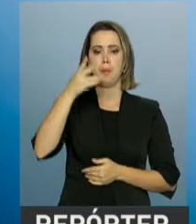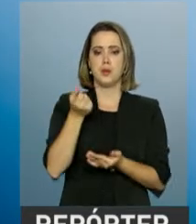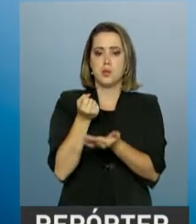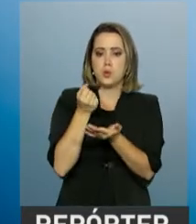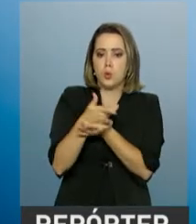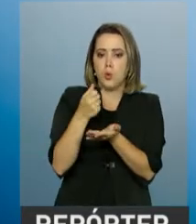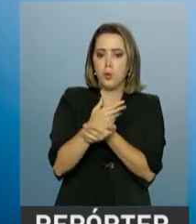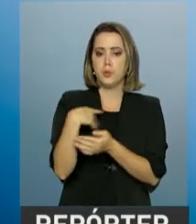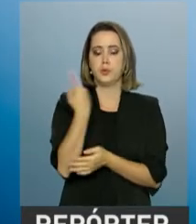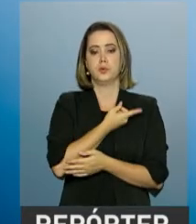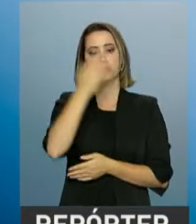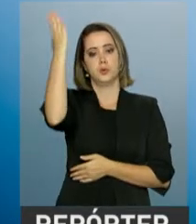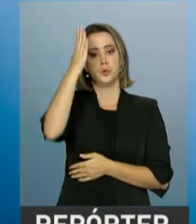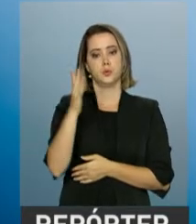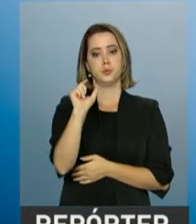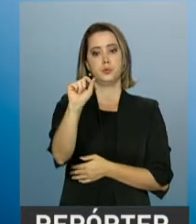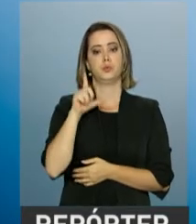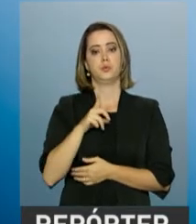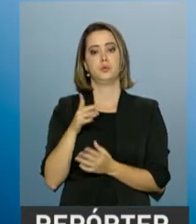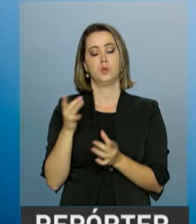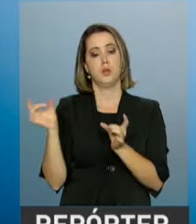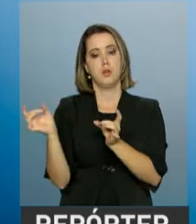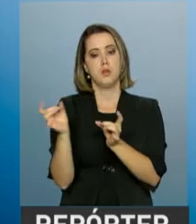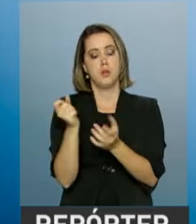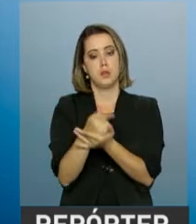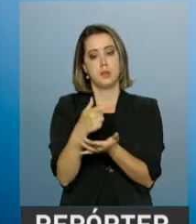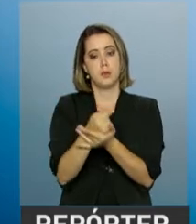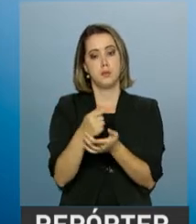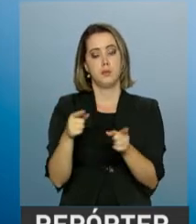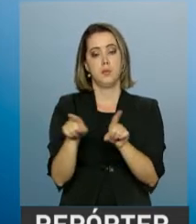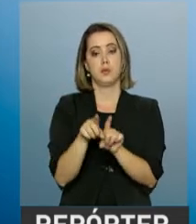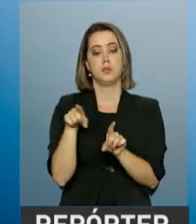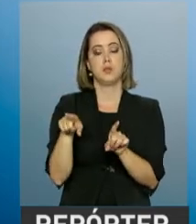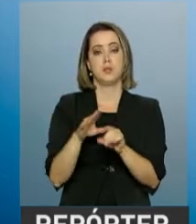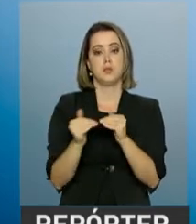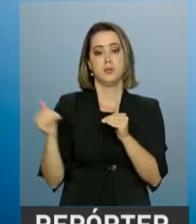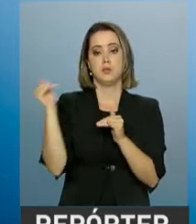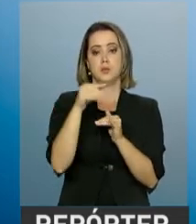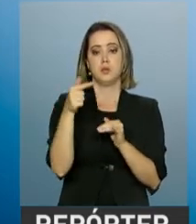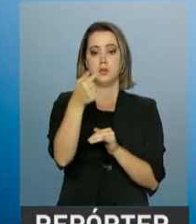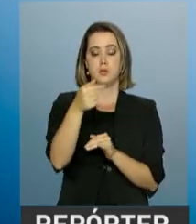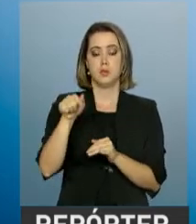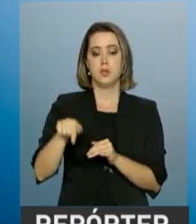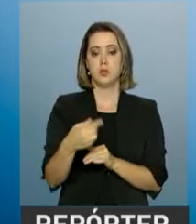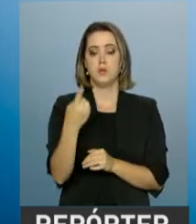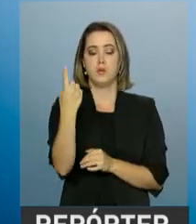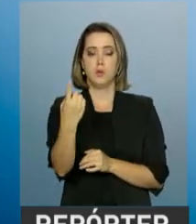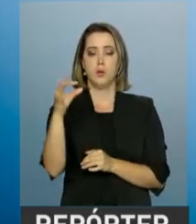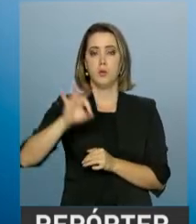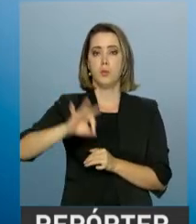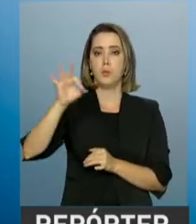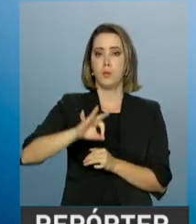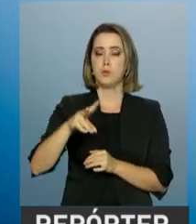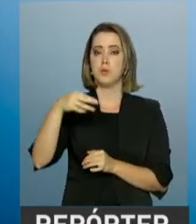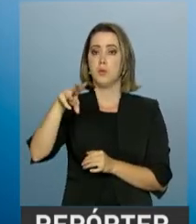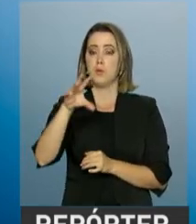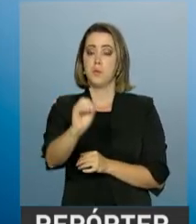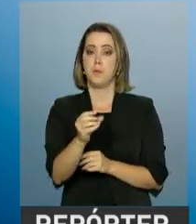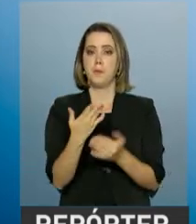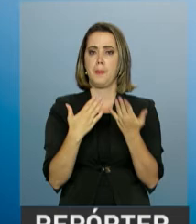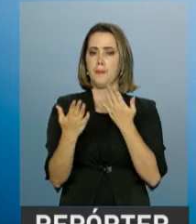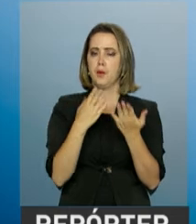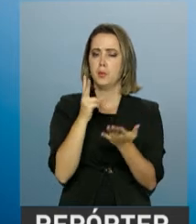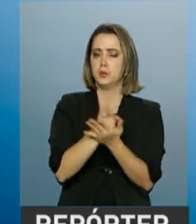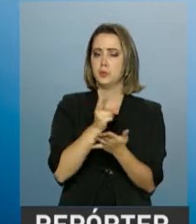compra do brasil as importações também cresceram pela média diária 7,1 por cento em março em relação ao mesmo mês do ano passado